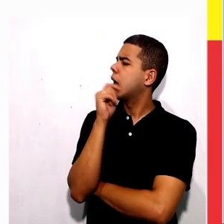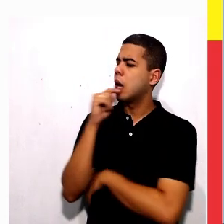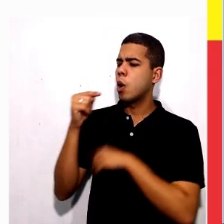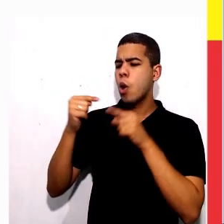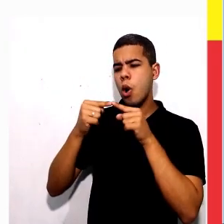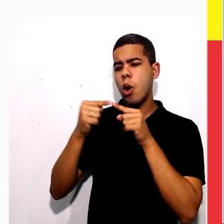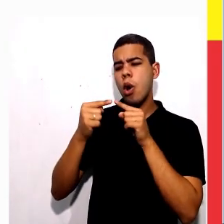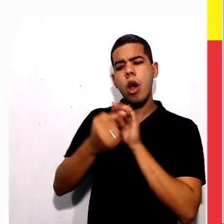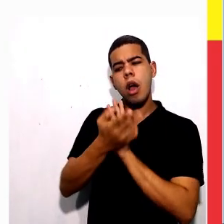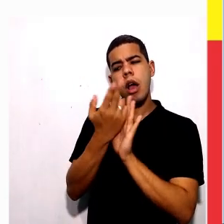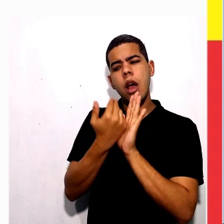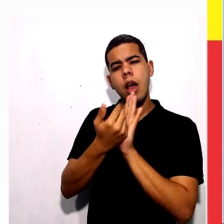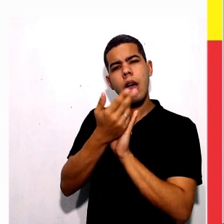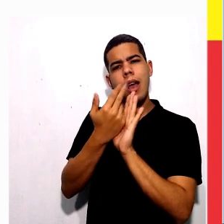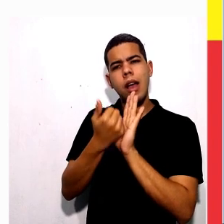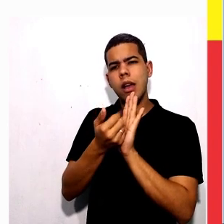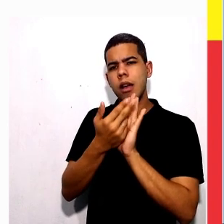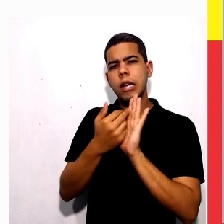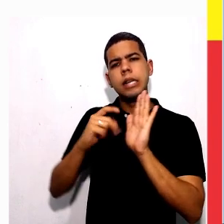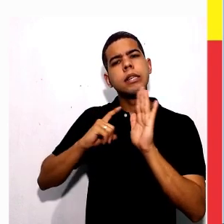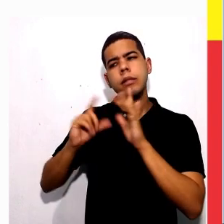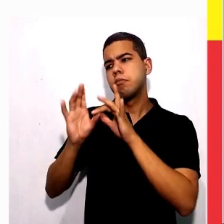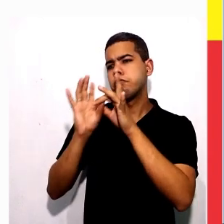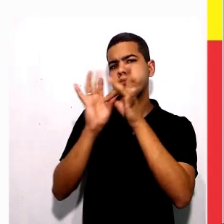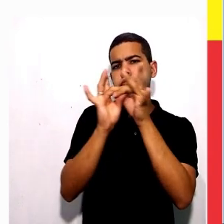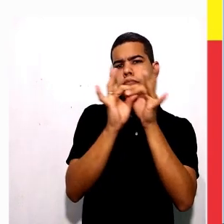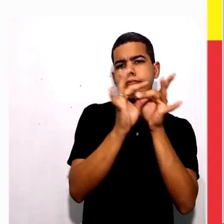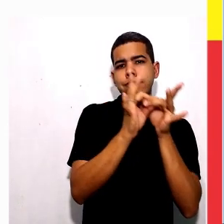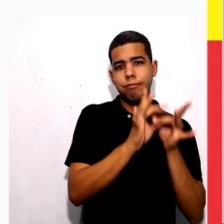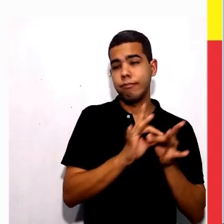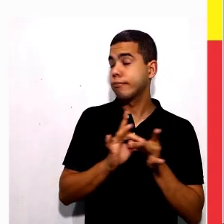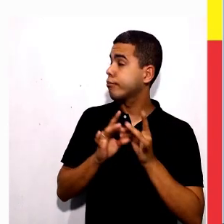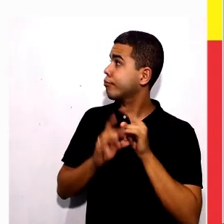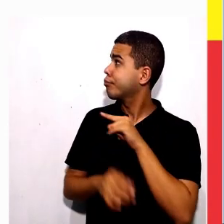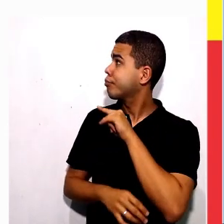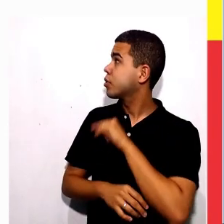está tudo sendo relacionado, ó, repetindo.